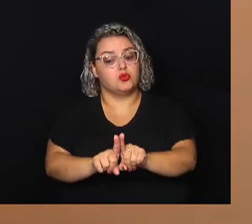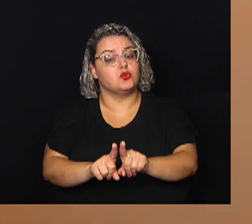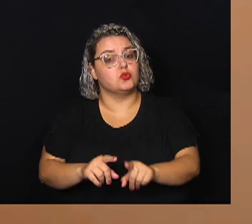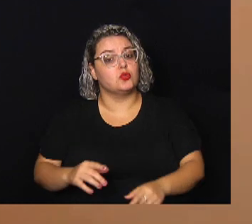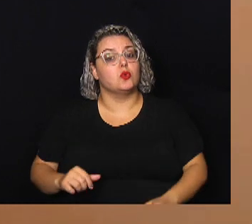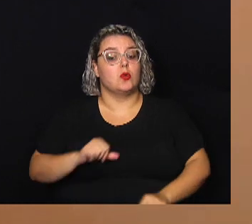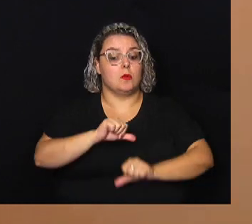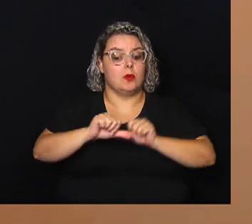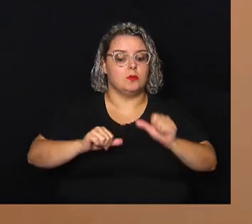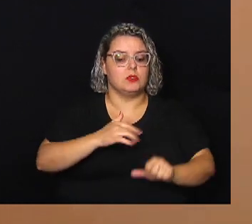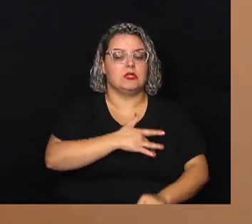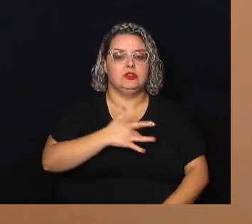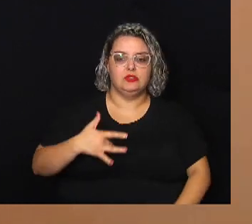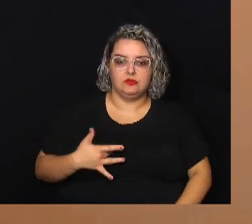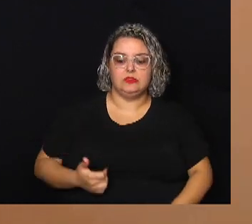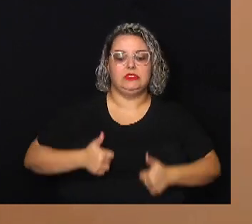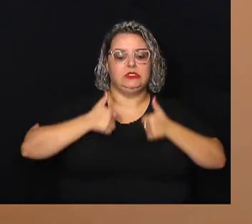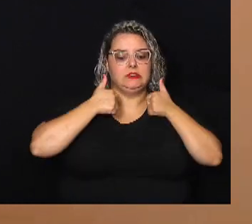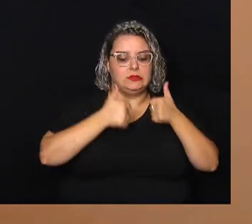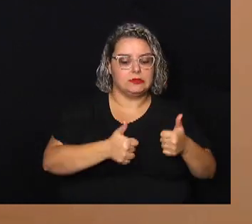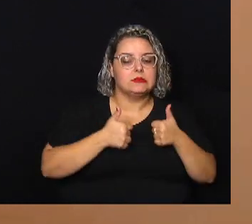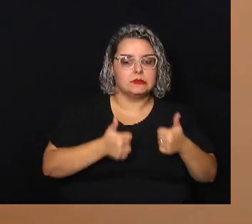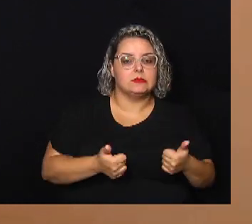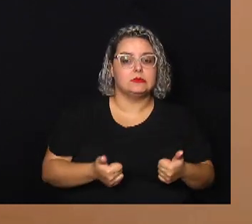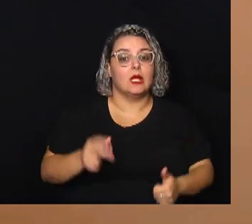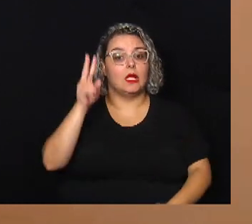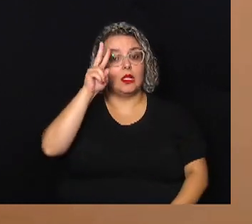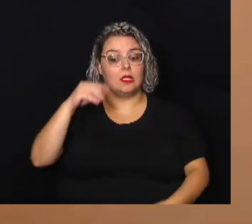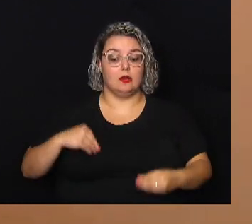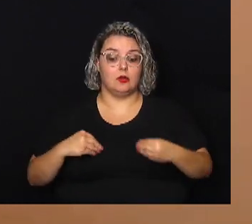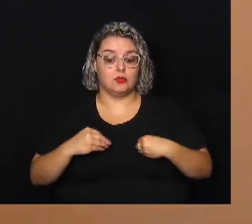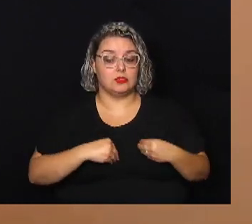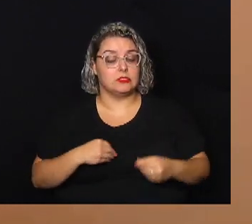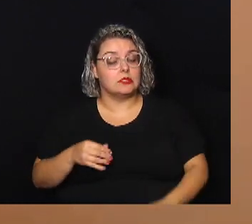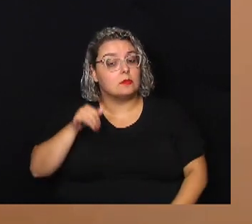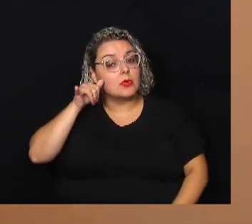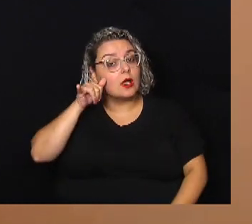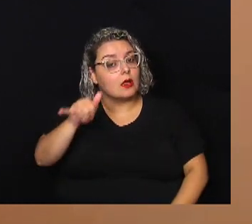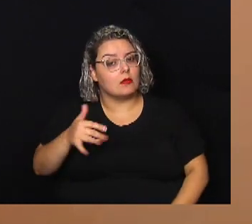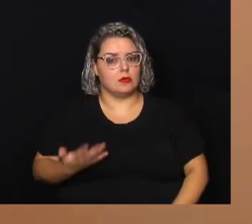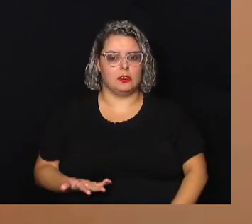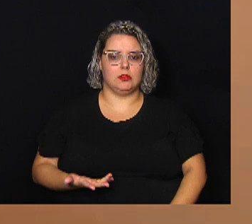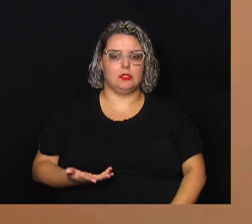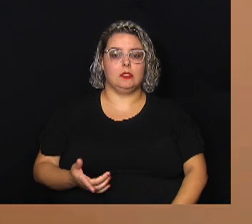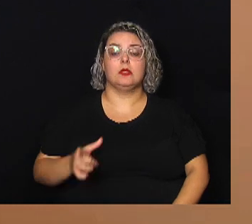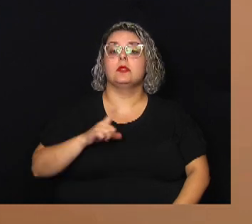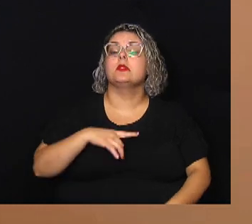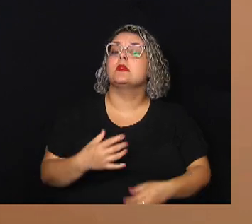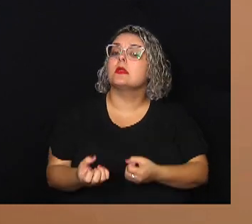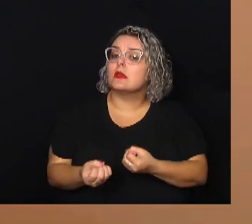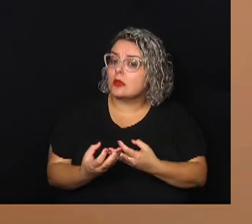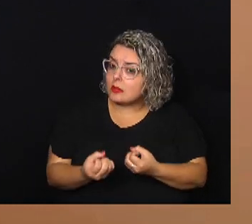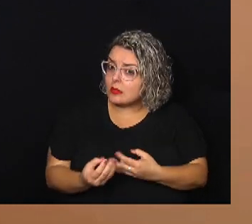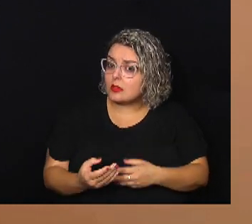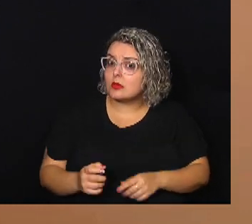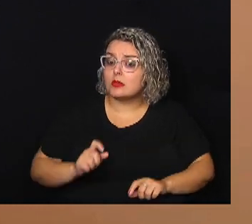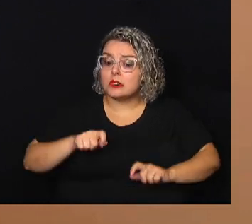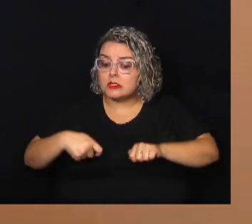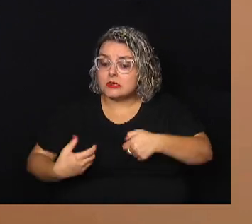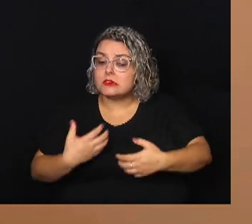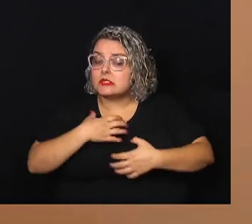vida saudáveis, lembrar dos exames de prevenção, ter informação sobre sinais e